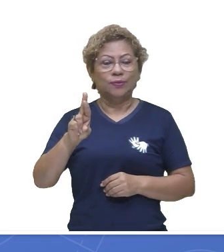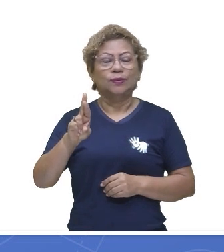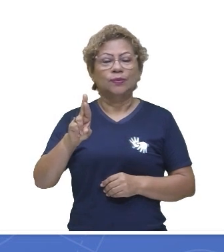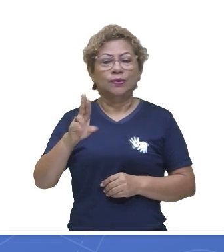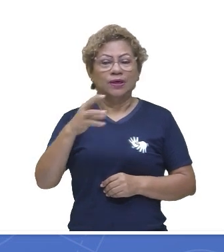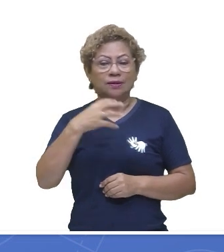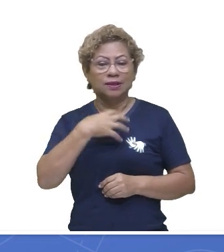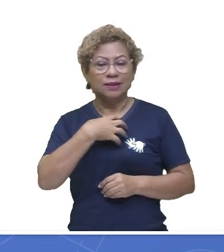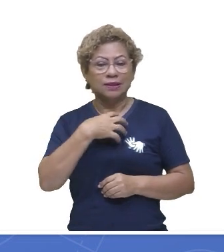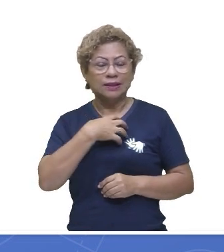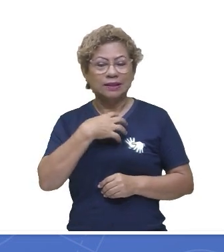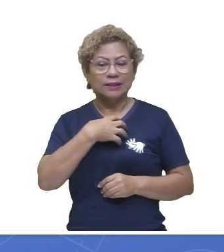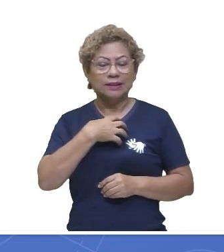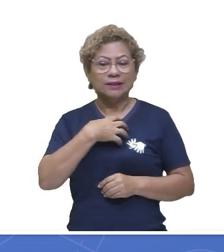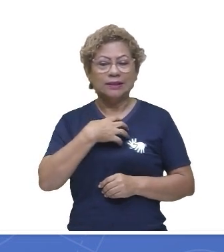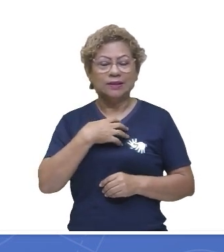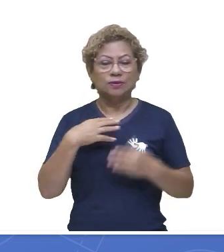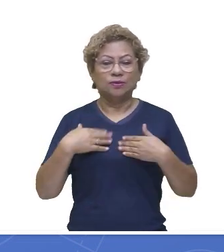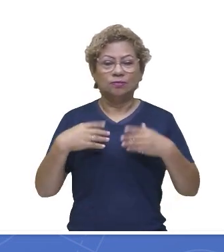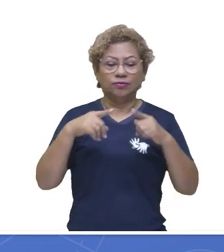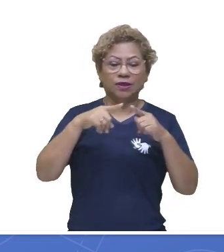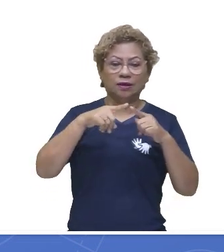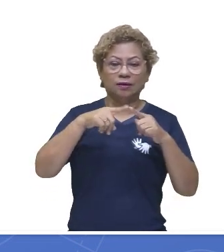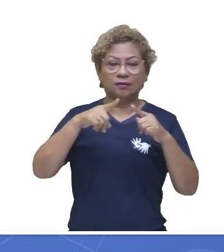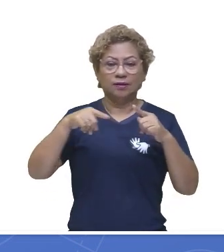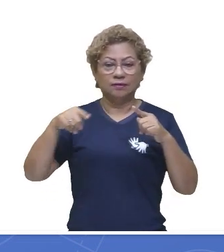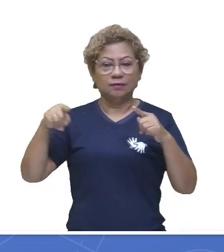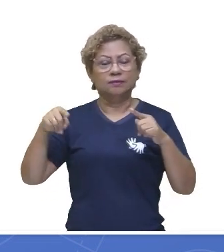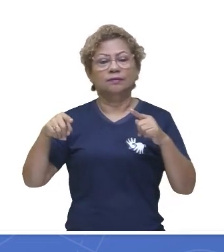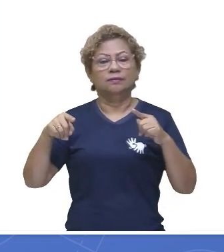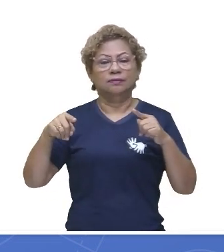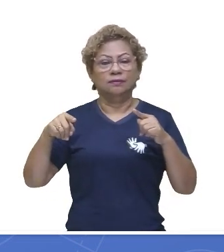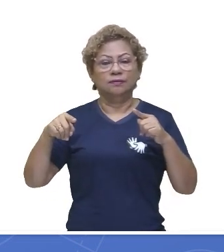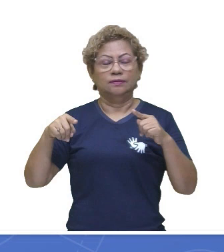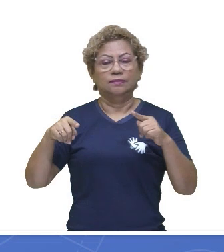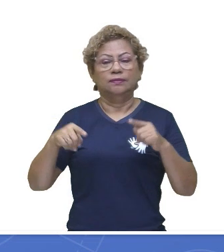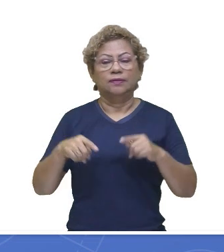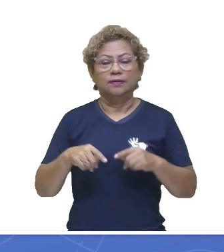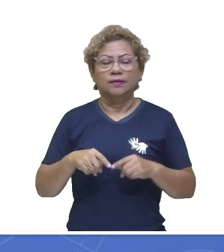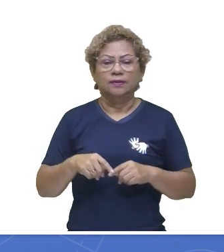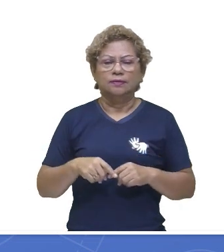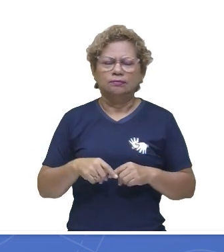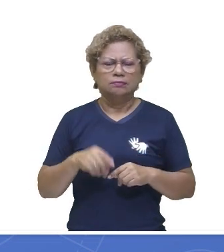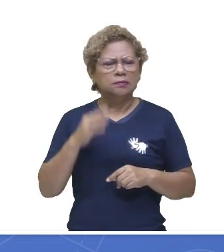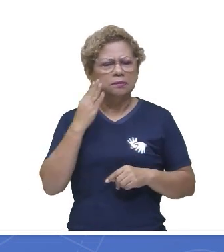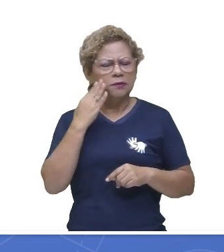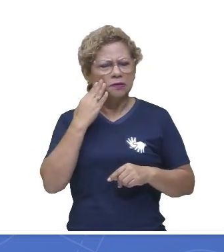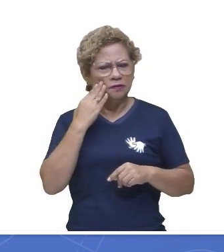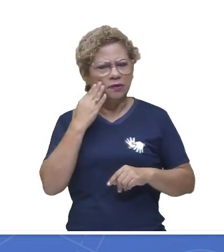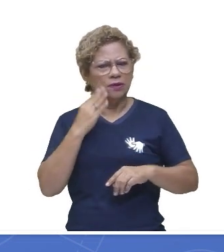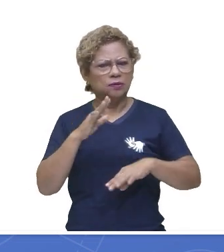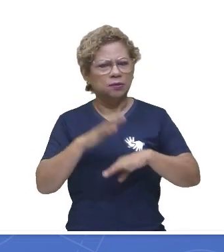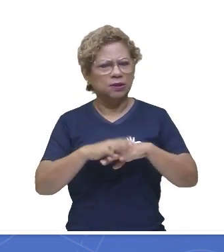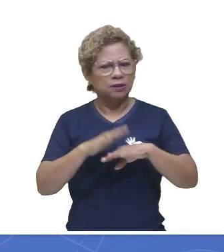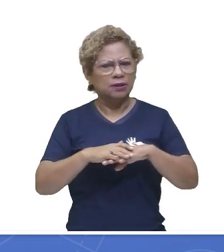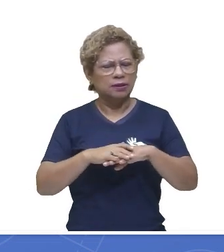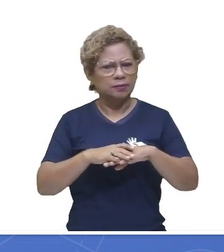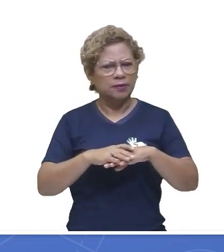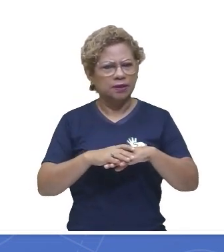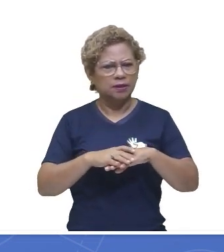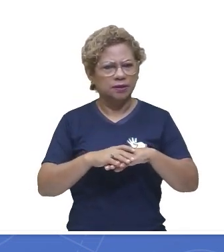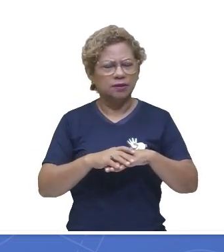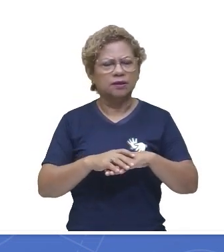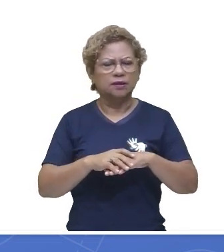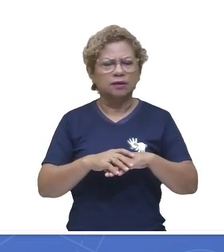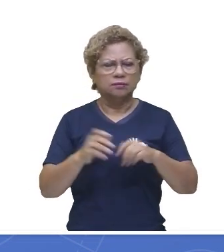sua temperatura, né, é definido matematicamente como sendo a capacidade térmica dividido pela massa do